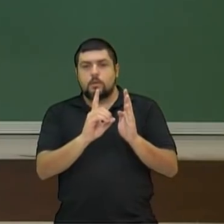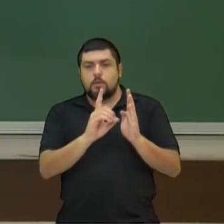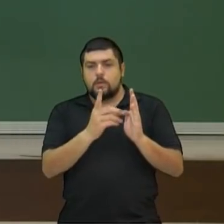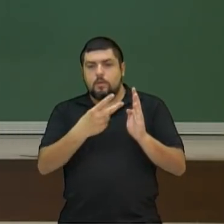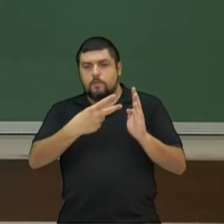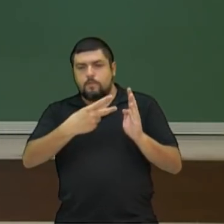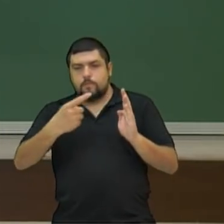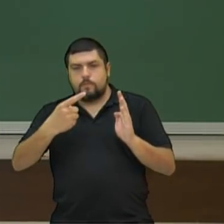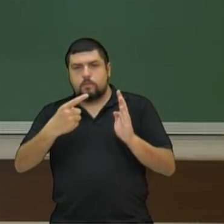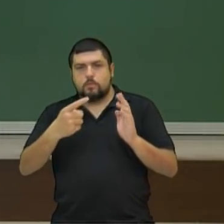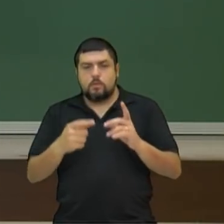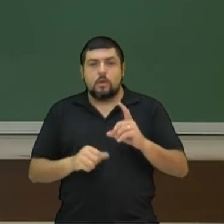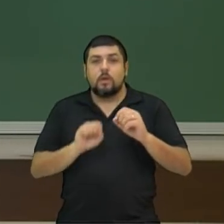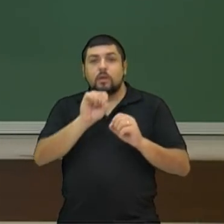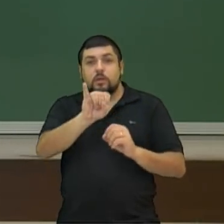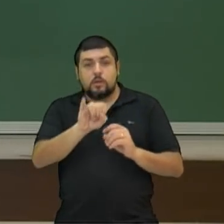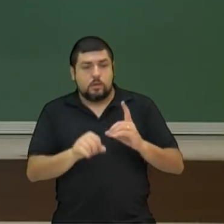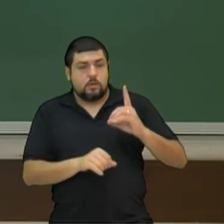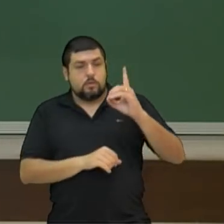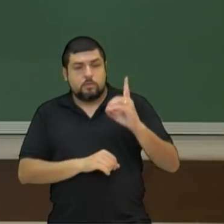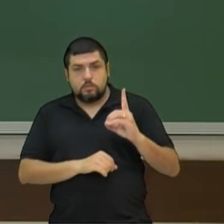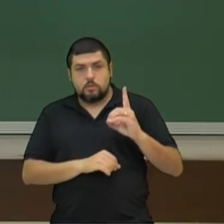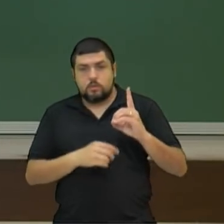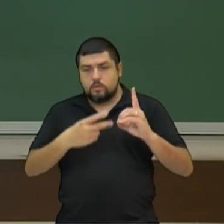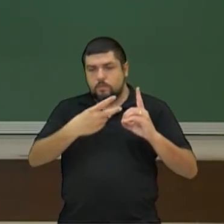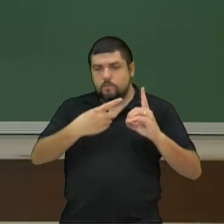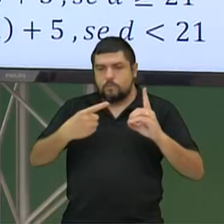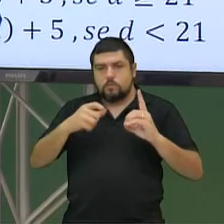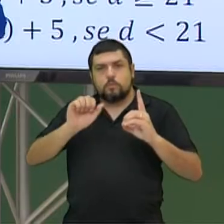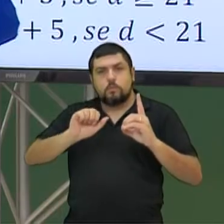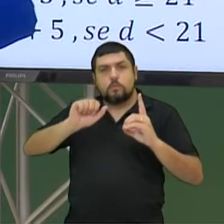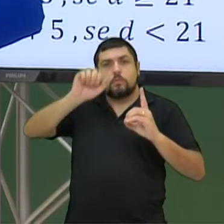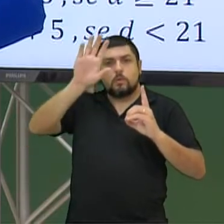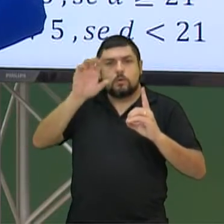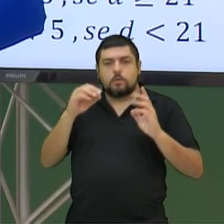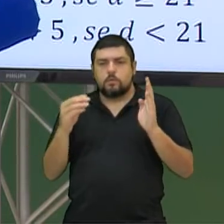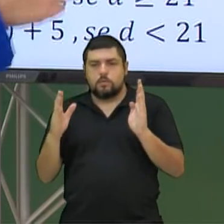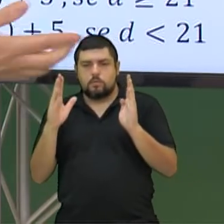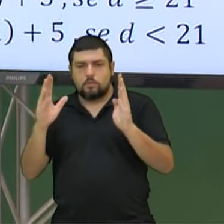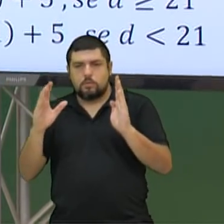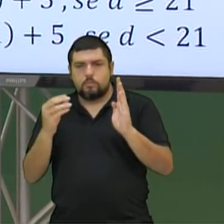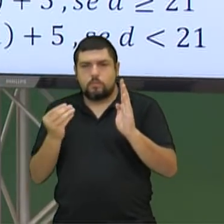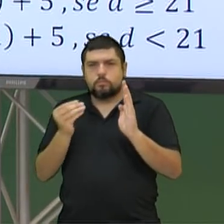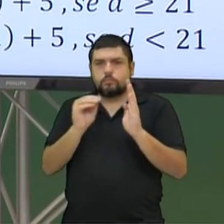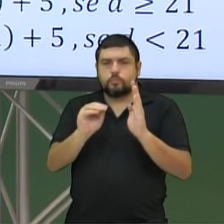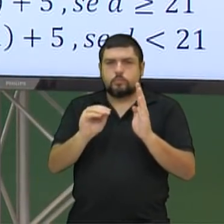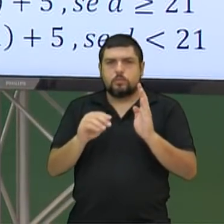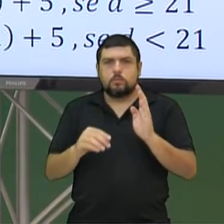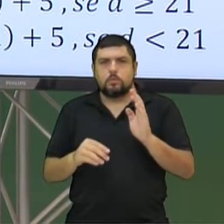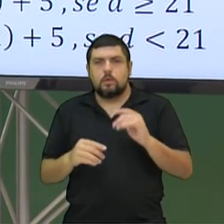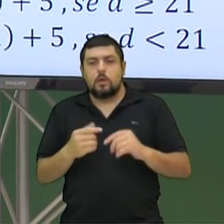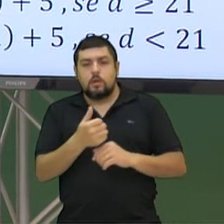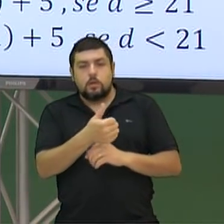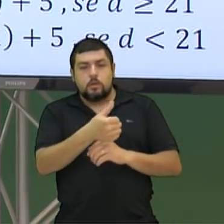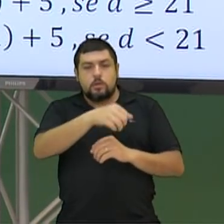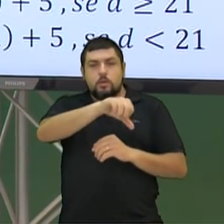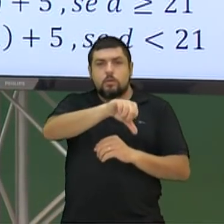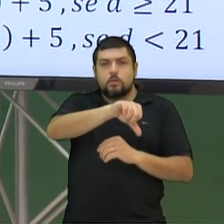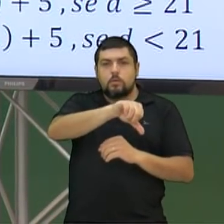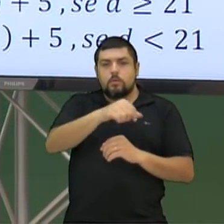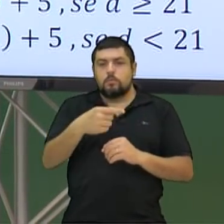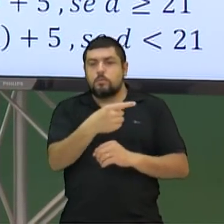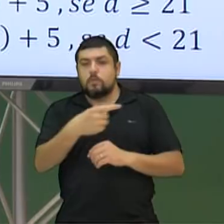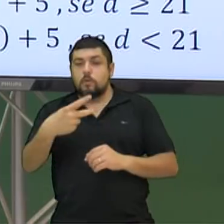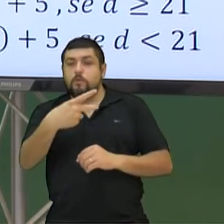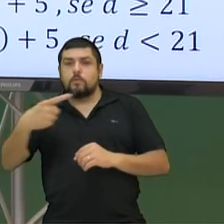ok? Porque se eu colocar aqui, ó, 19, por exemplo, 19 menos 21 vai dar menor que zero, eu não quero, eu quero que ele seja